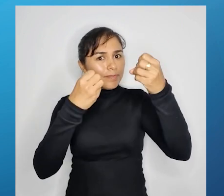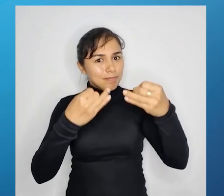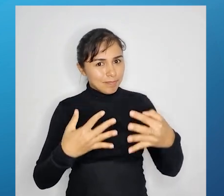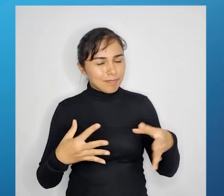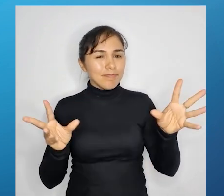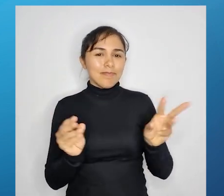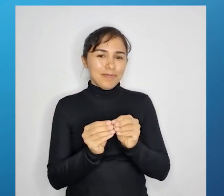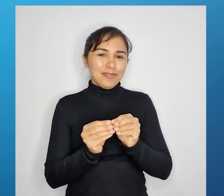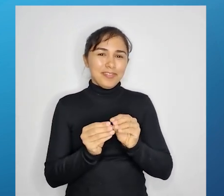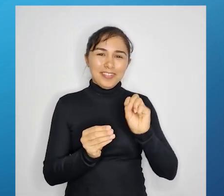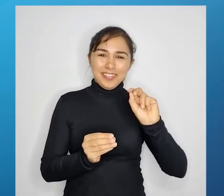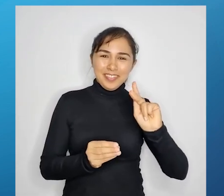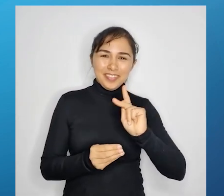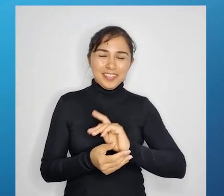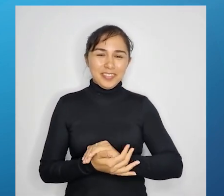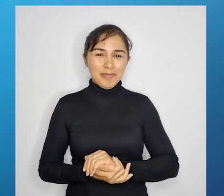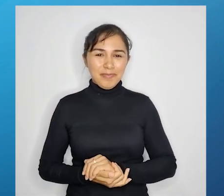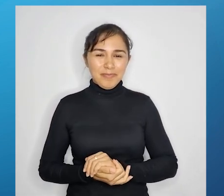pra gente.